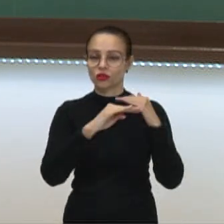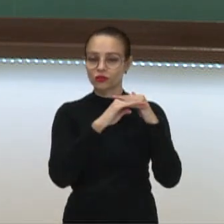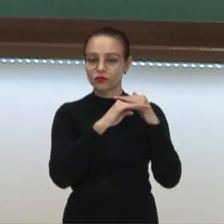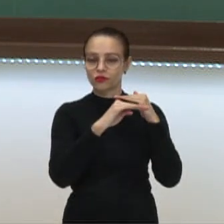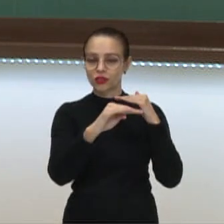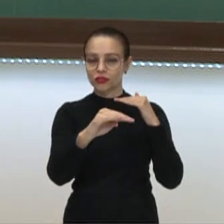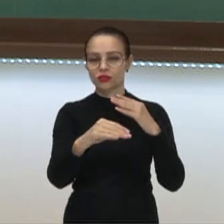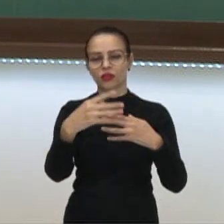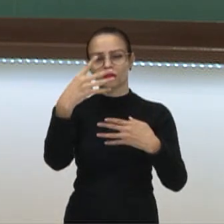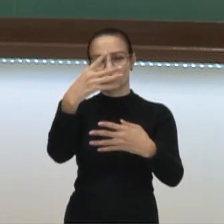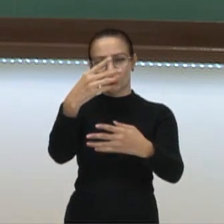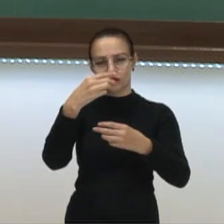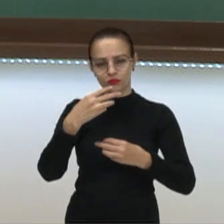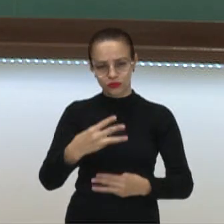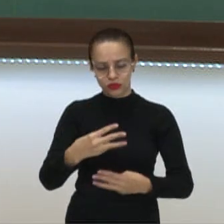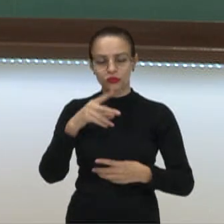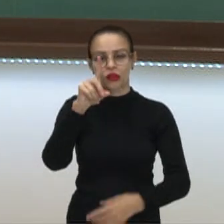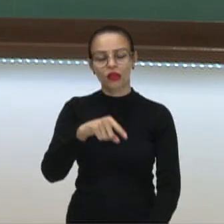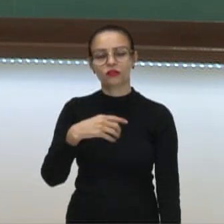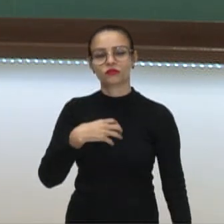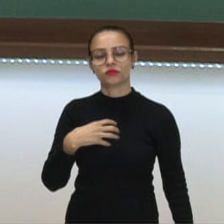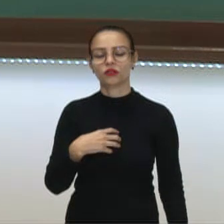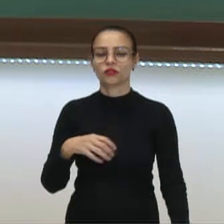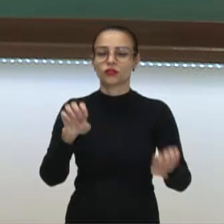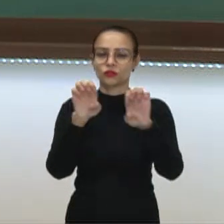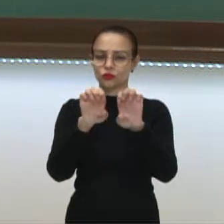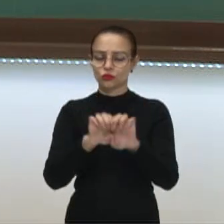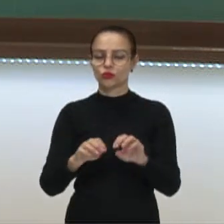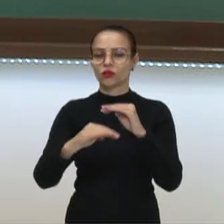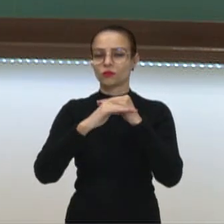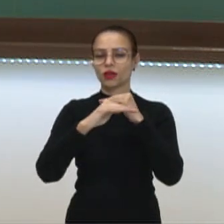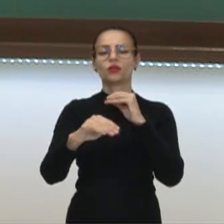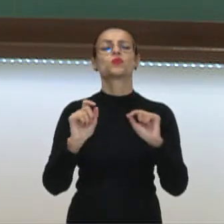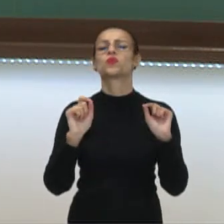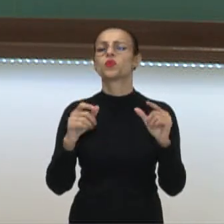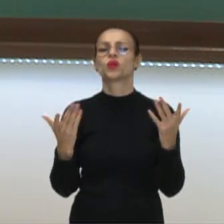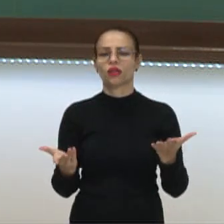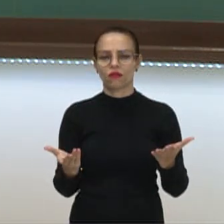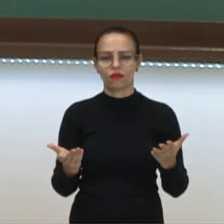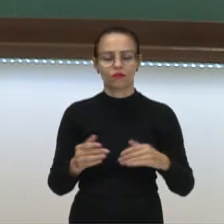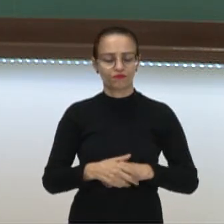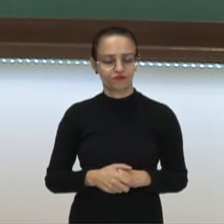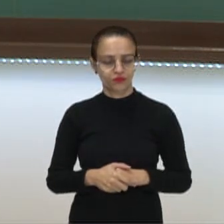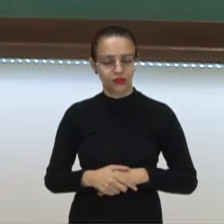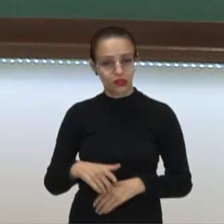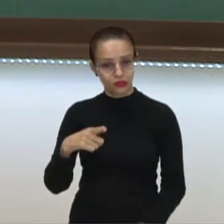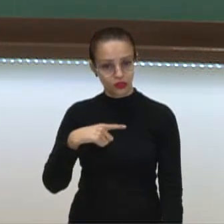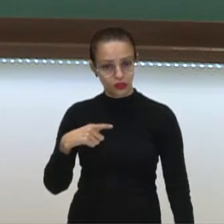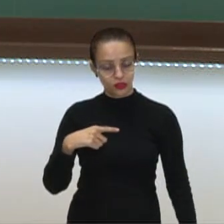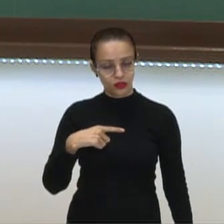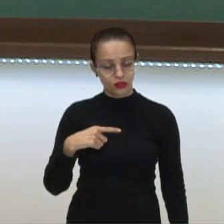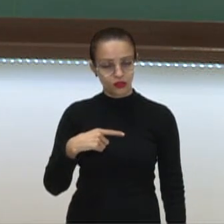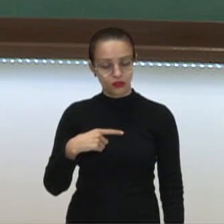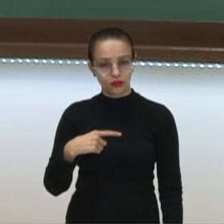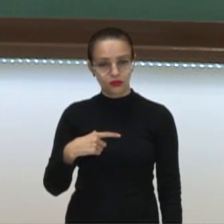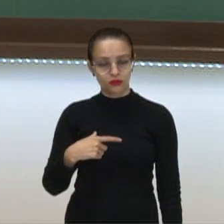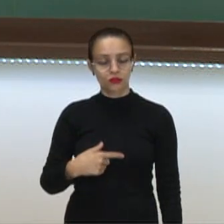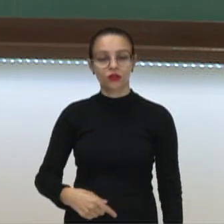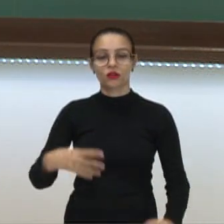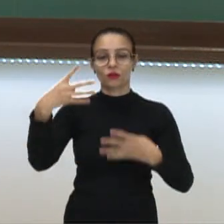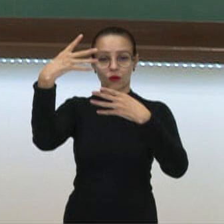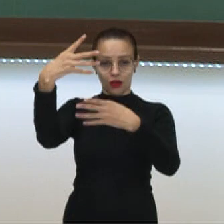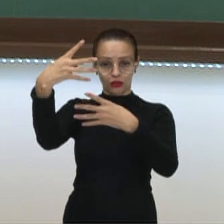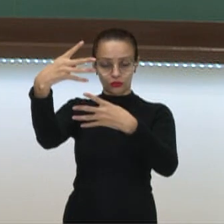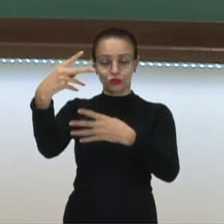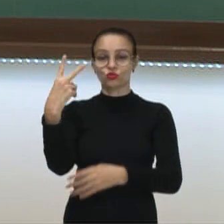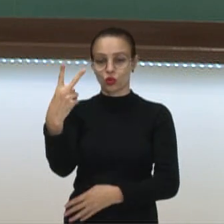composição poética que tem uma estrutura padrão. Qual é essa estrutura? Ela tem 2 quartetos, ou